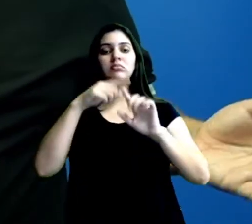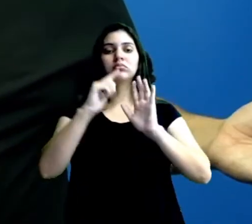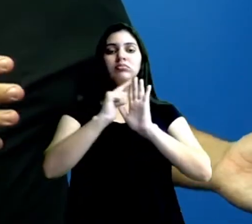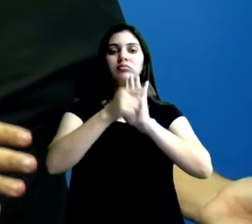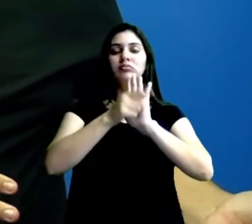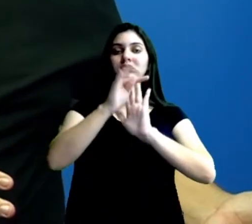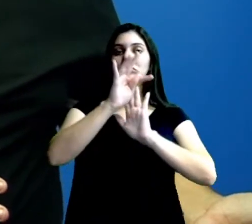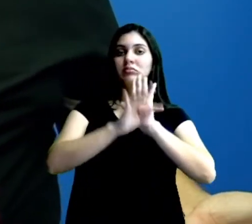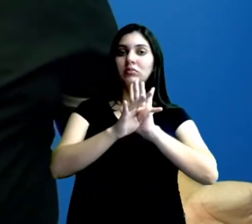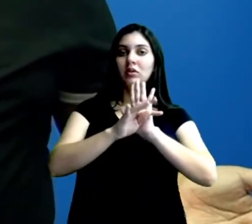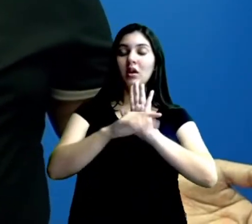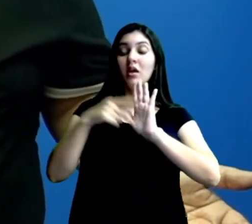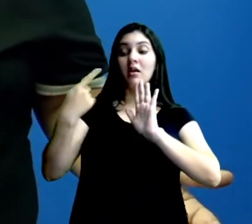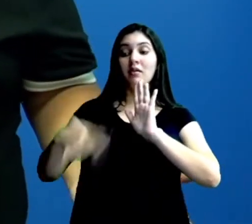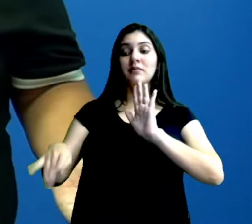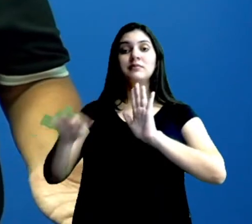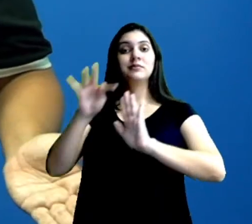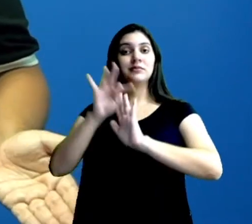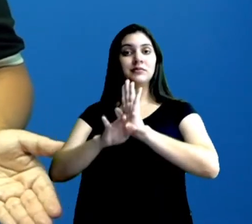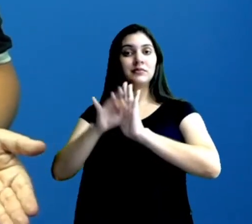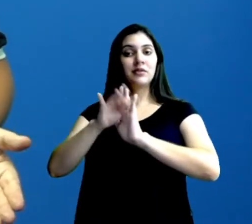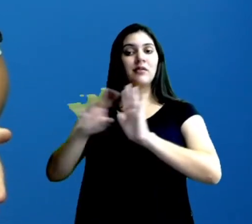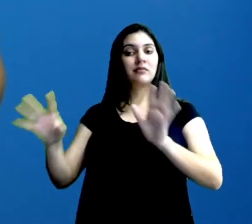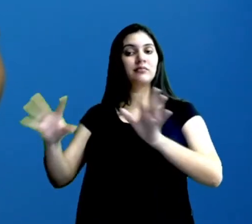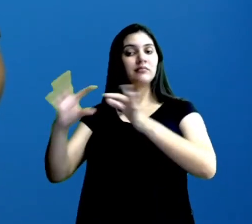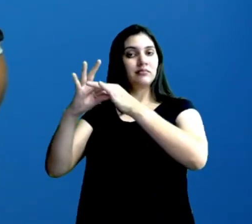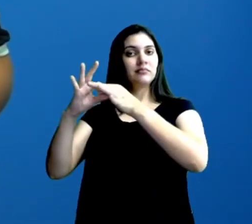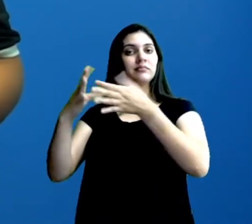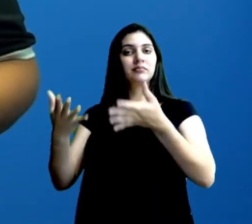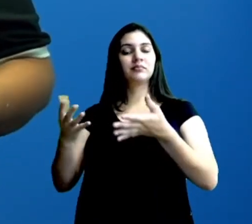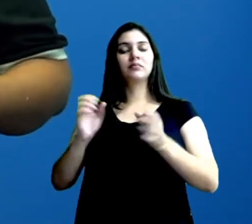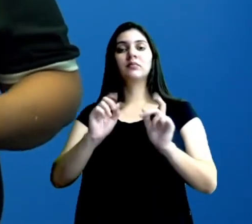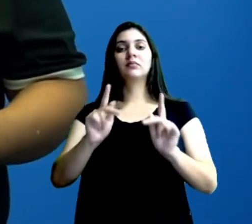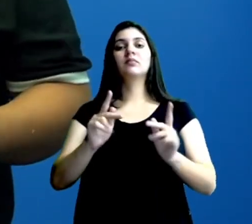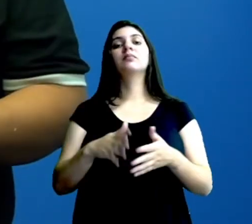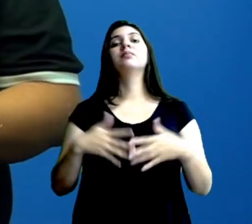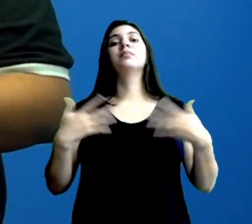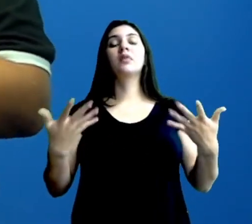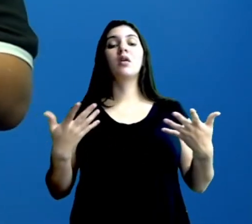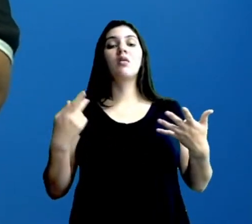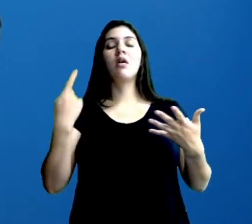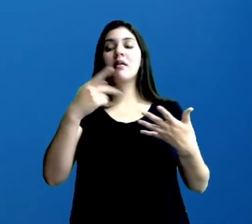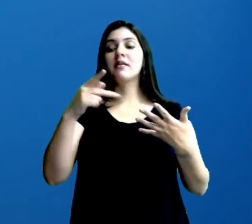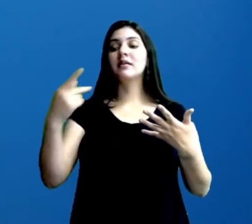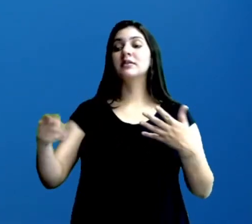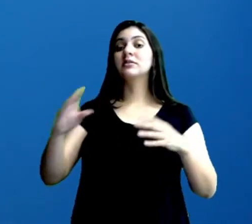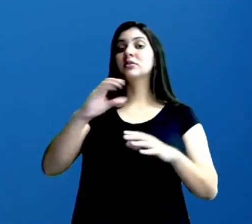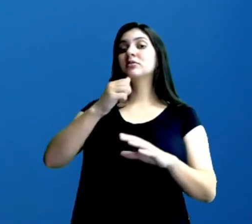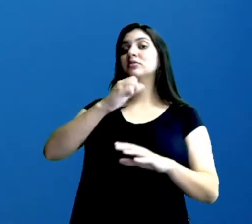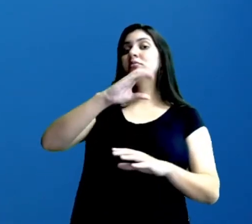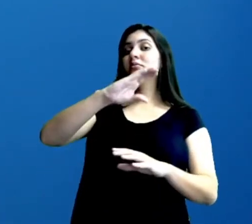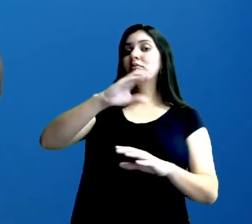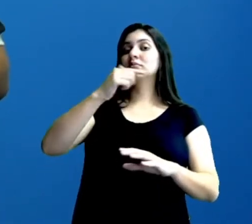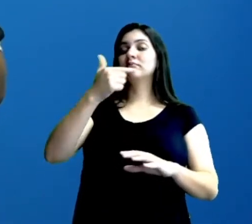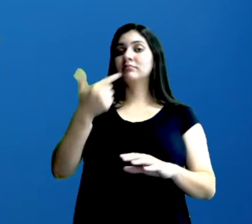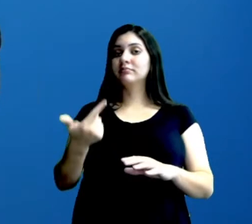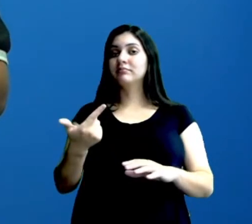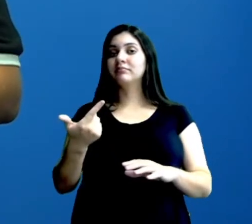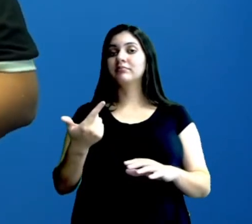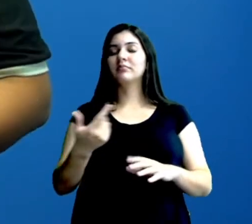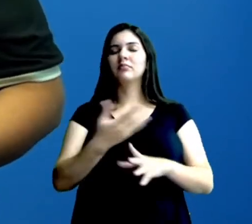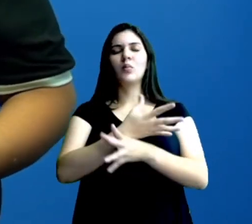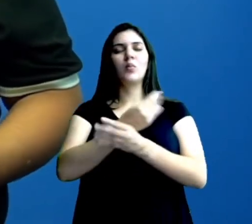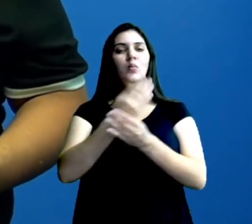textual esse texto vai pertencer, tá bom? Então, essas são as classificações, né? Que